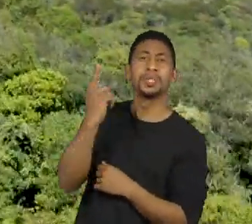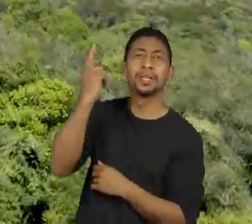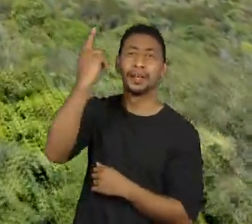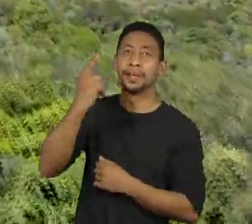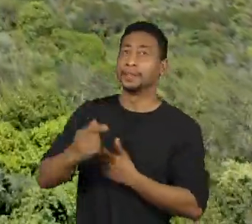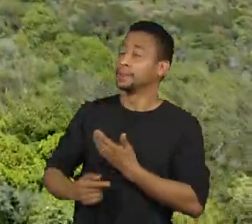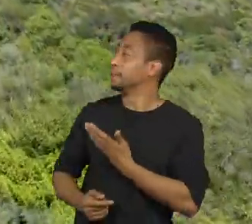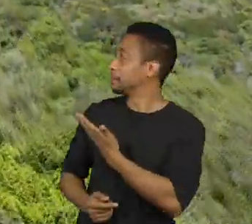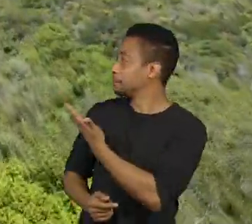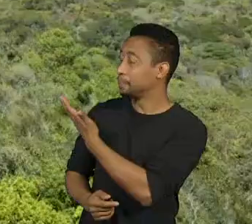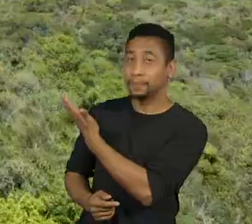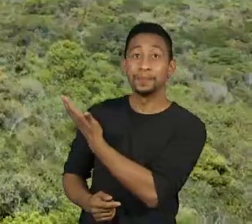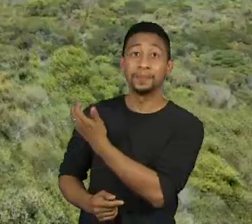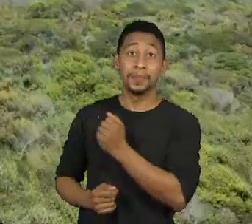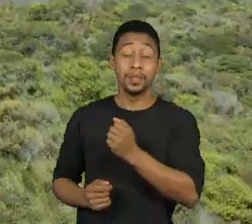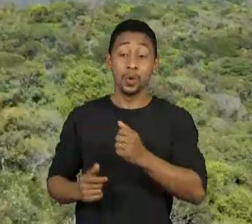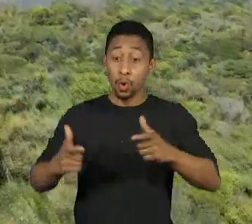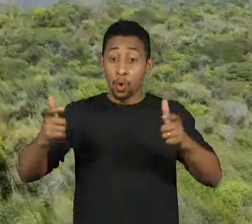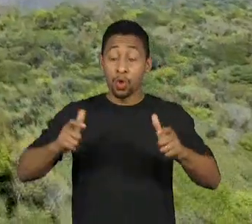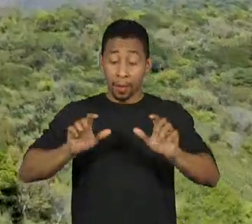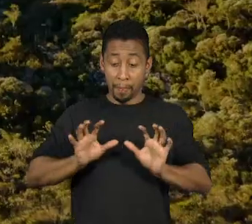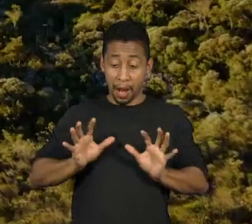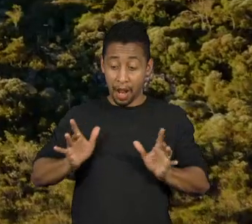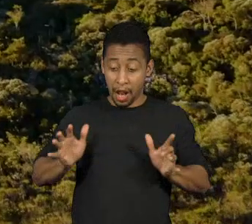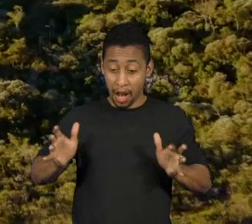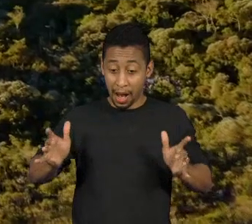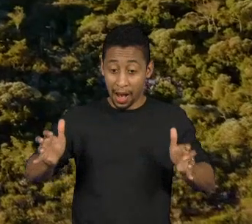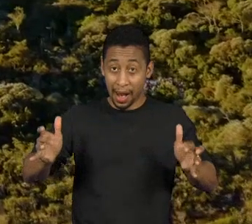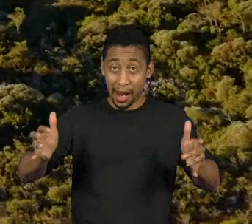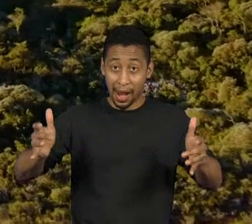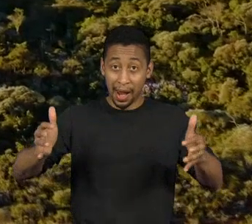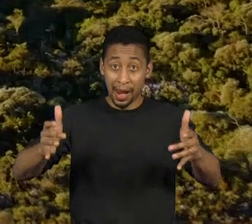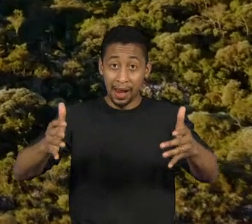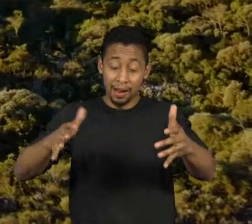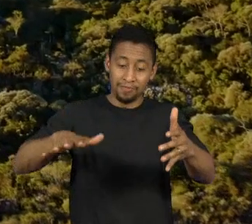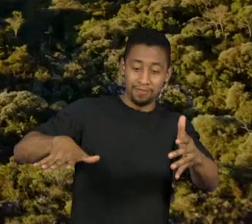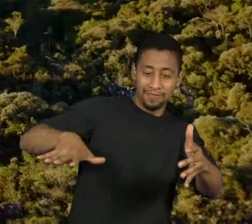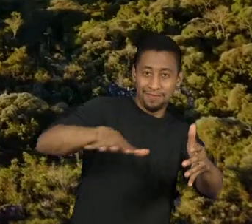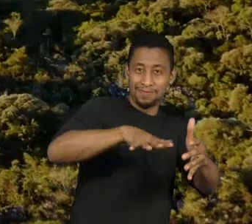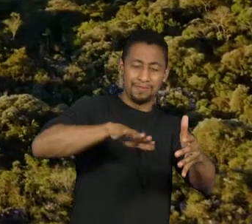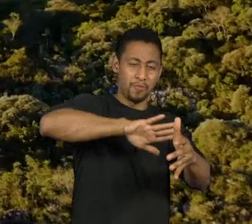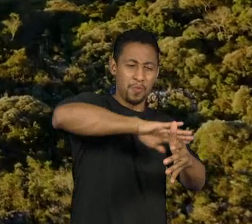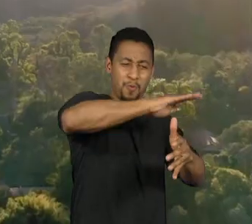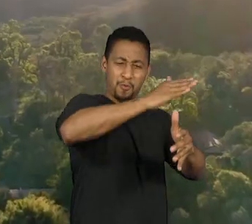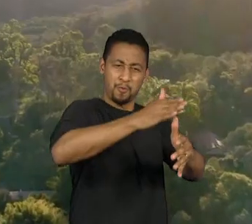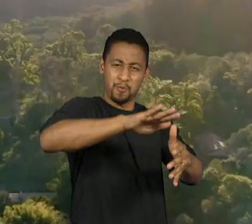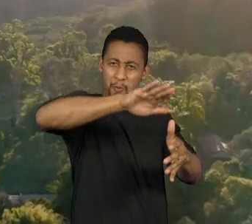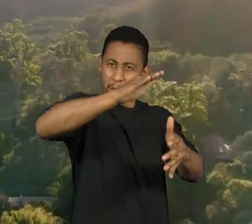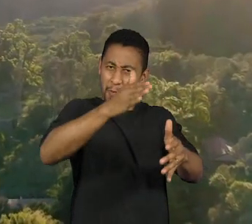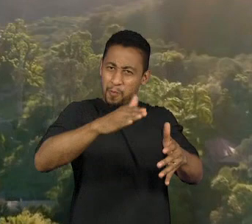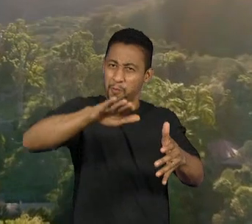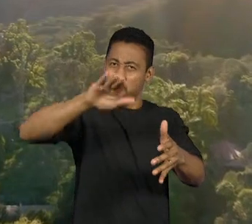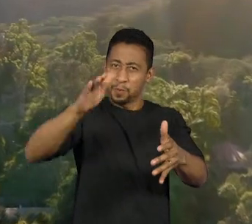grande. É um santuário porque reúne aqui tanto a parte religiosa, né, a gente tem uma igreja,